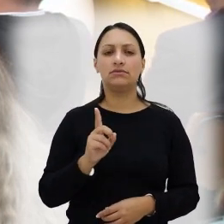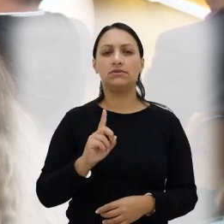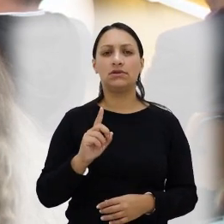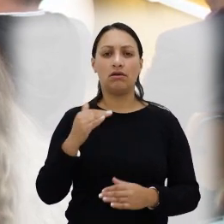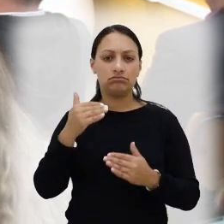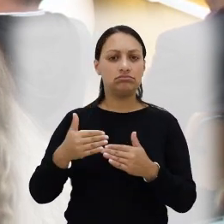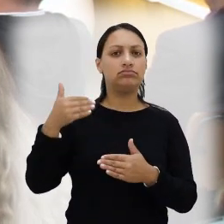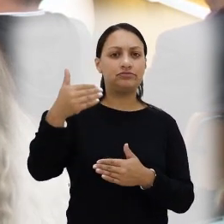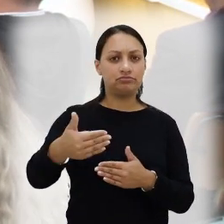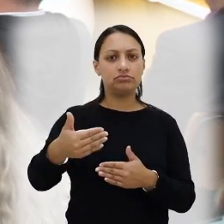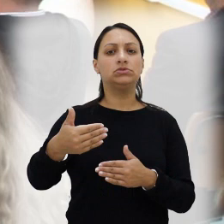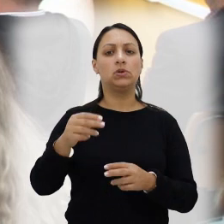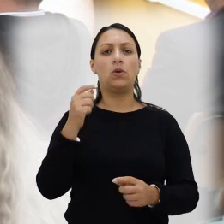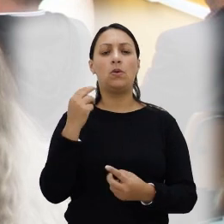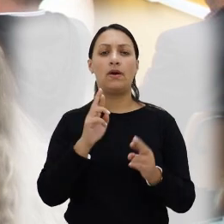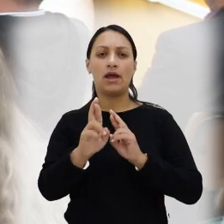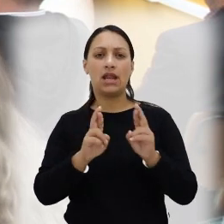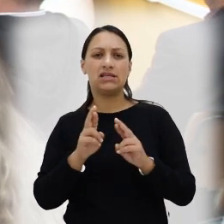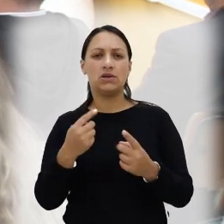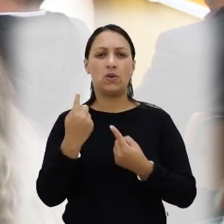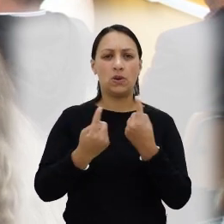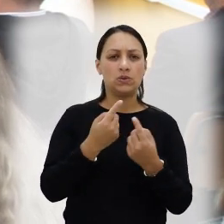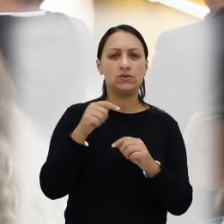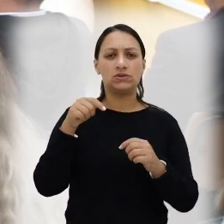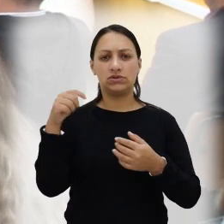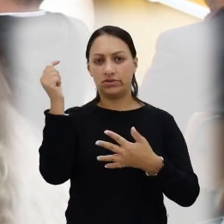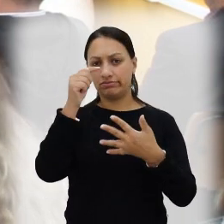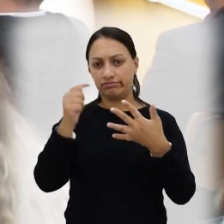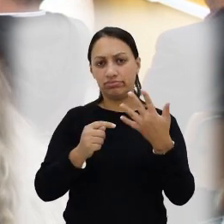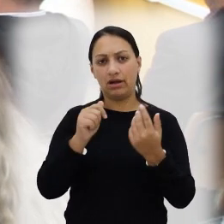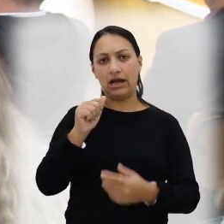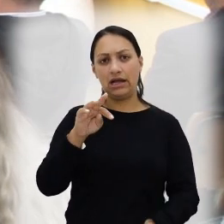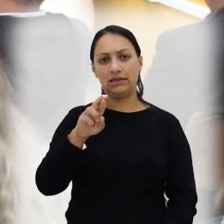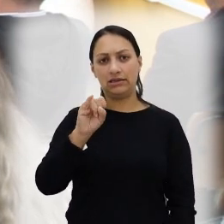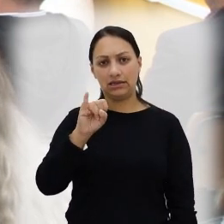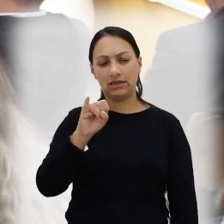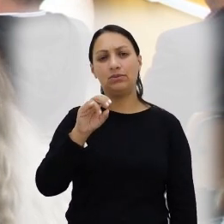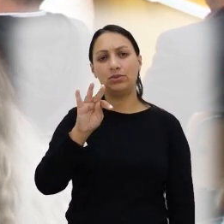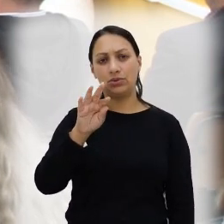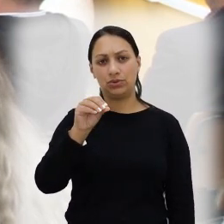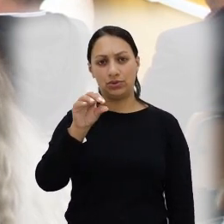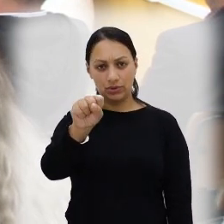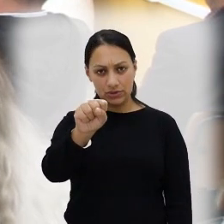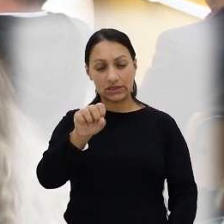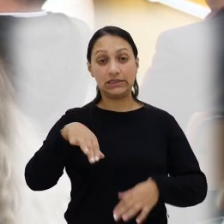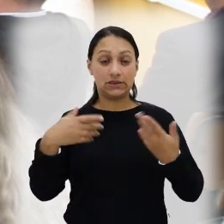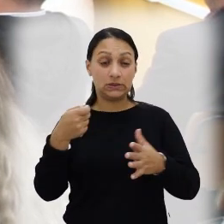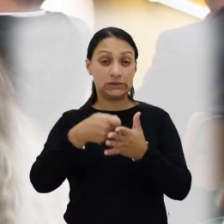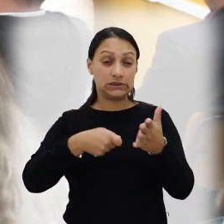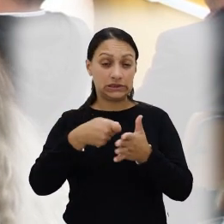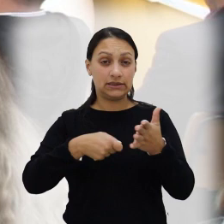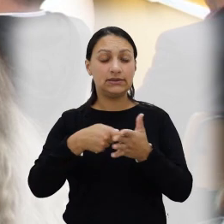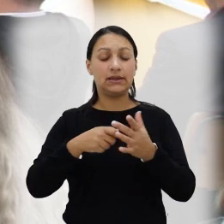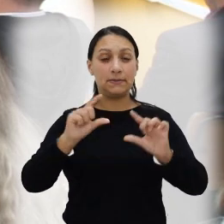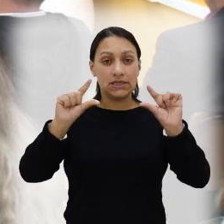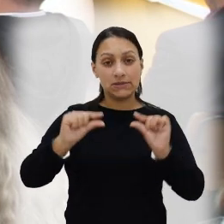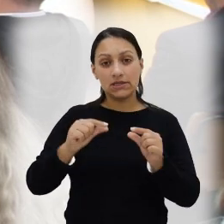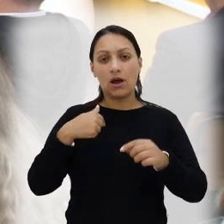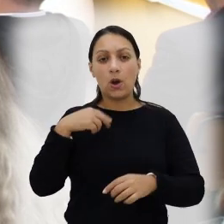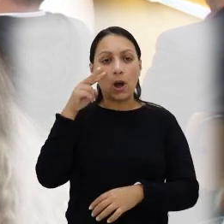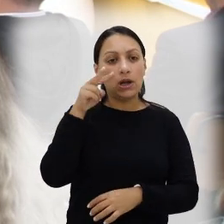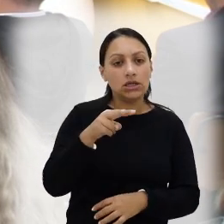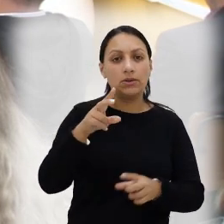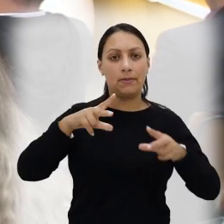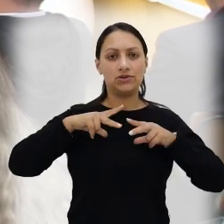tão avançado em relação a alguns desses atributos, né? E isso a gente tenta minimizar olhando individualmente. Por isso que a avaliação ela